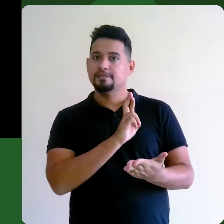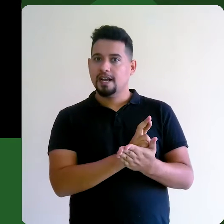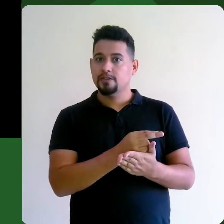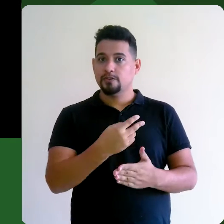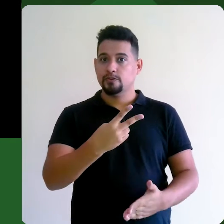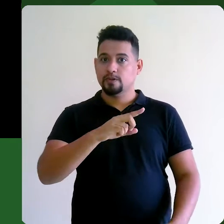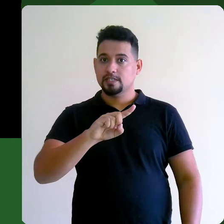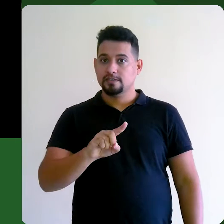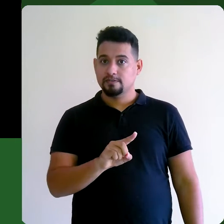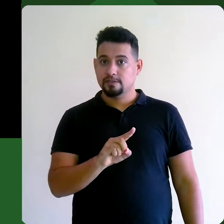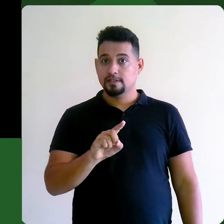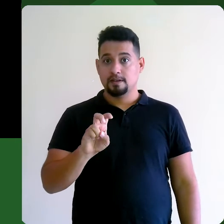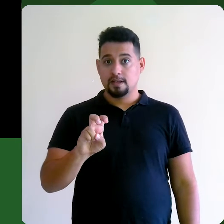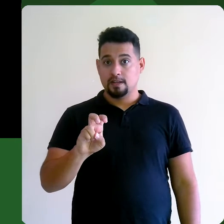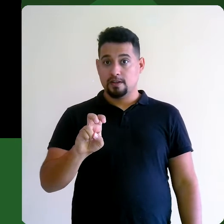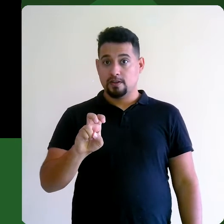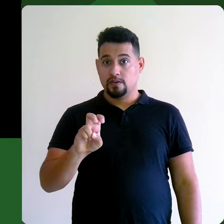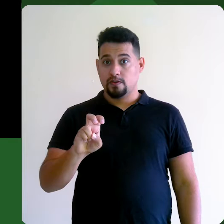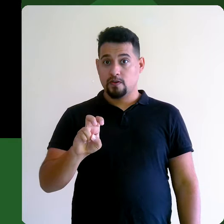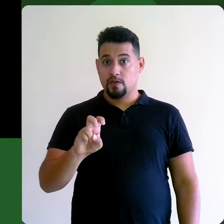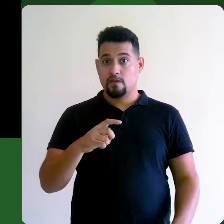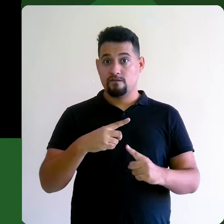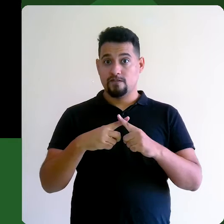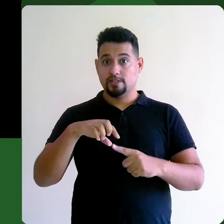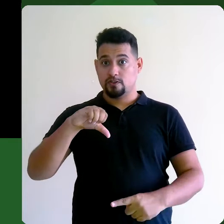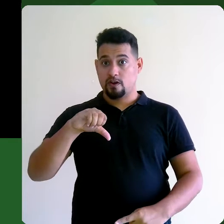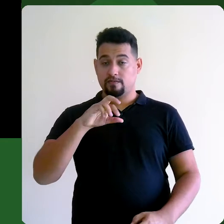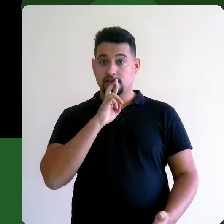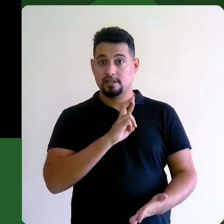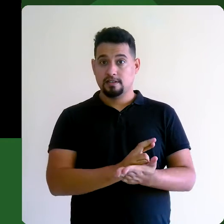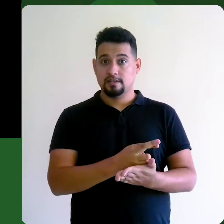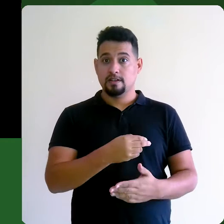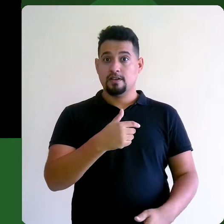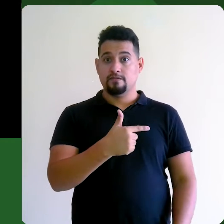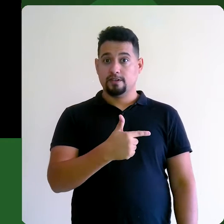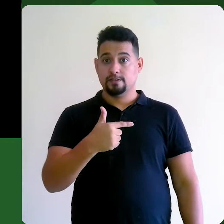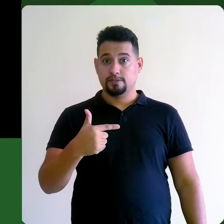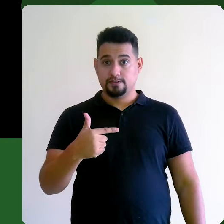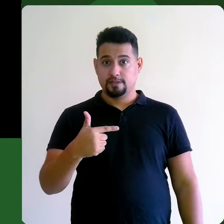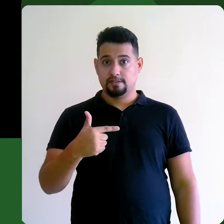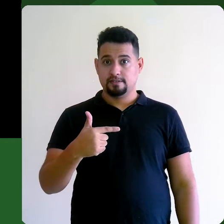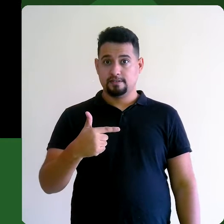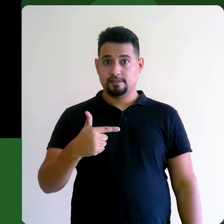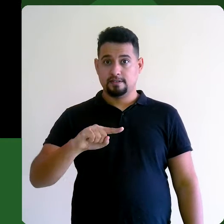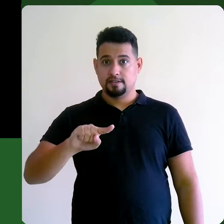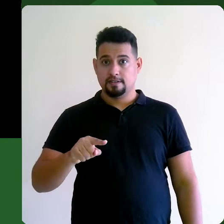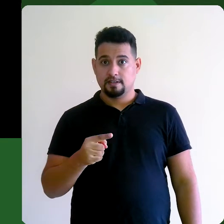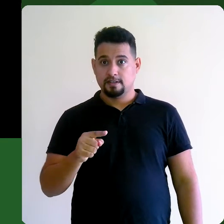O resultado desse 2,5 vezes 9 vai dar